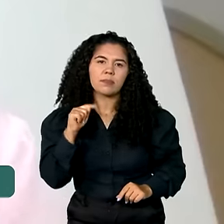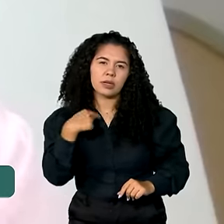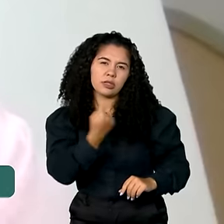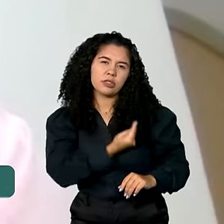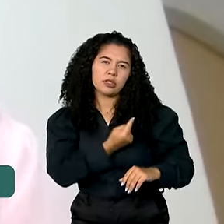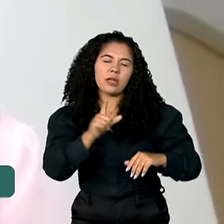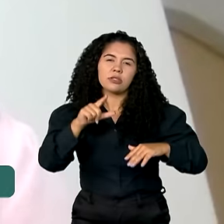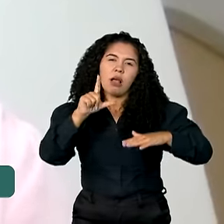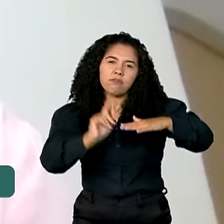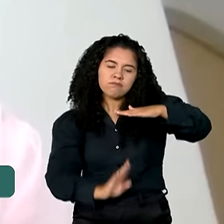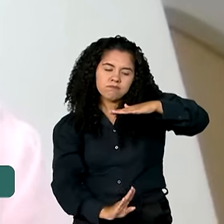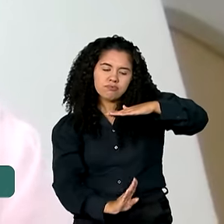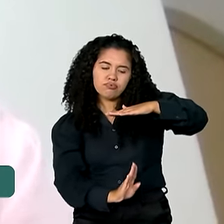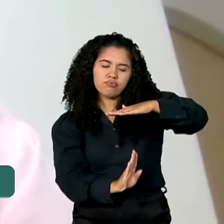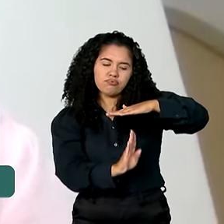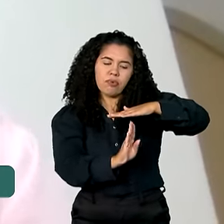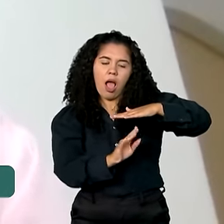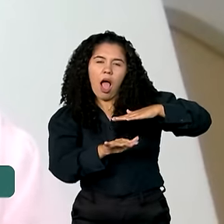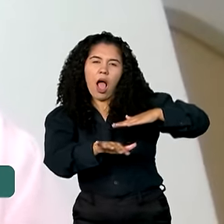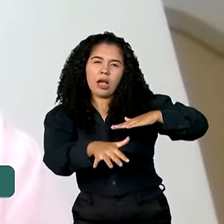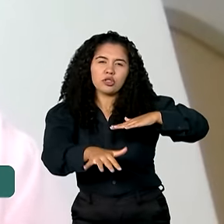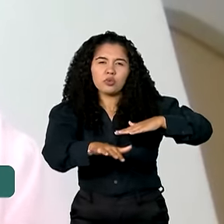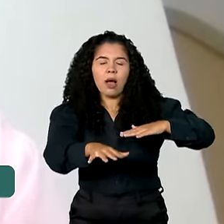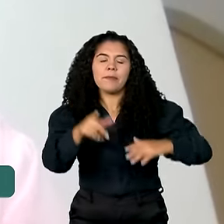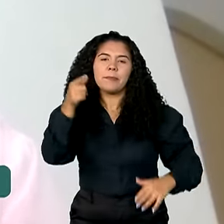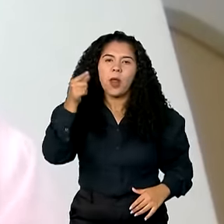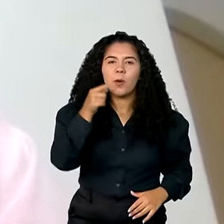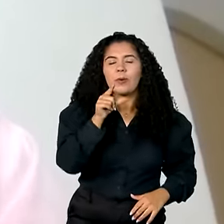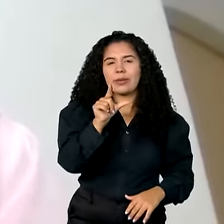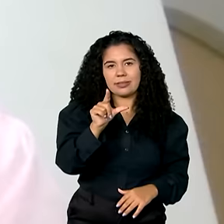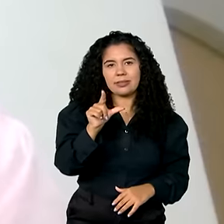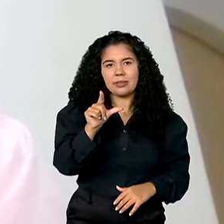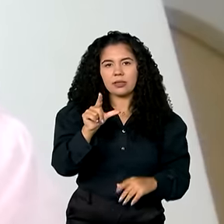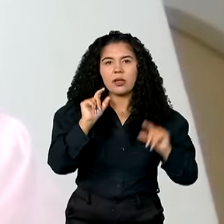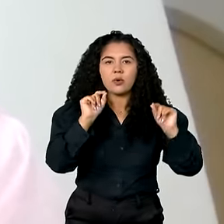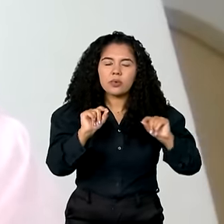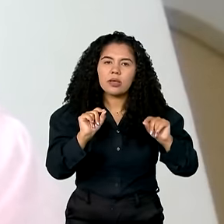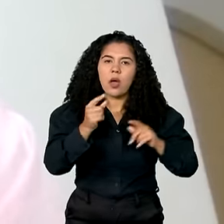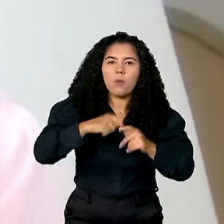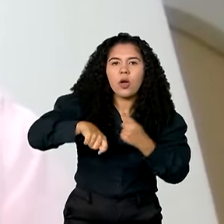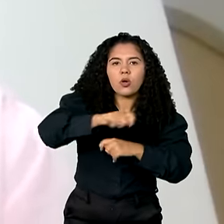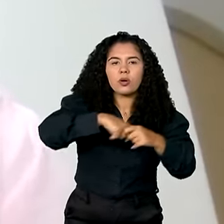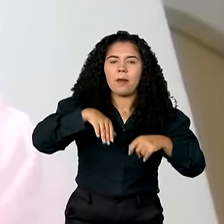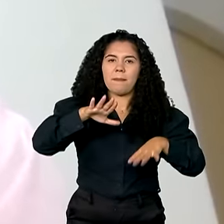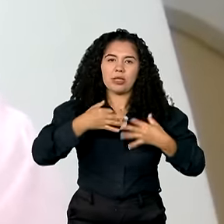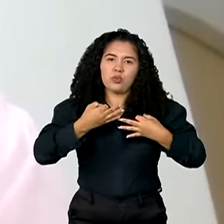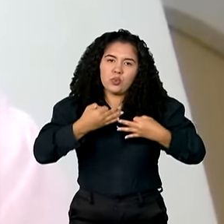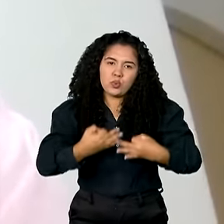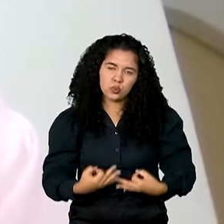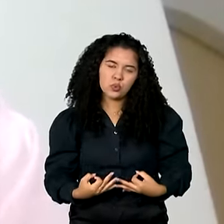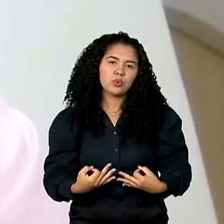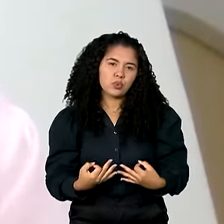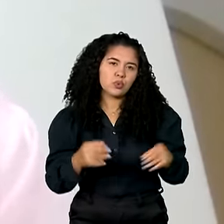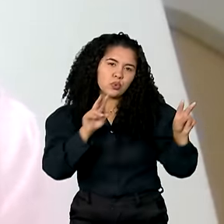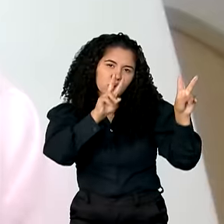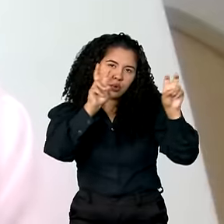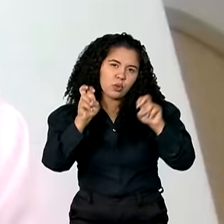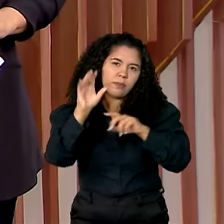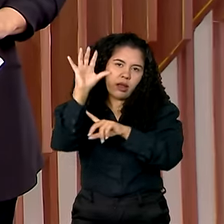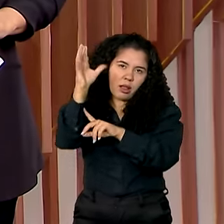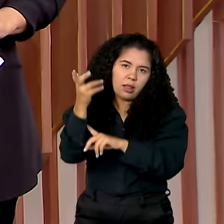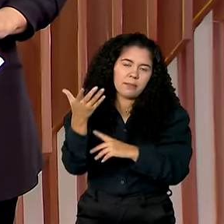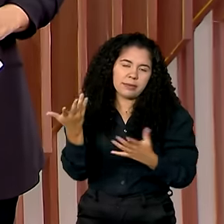patamar razoável, né, para que haja um sistema econômico mais justo, né, em relação à questão